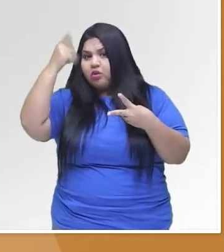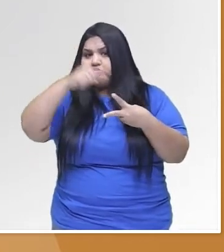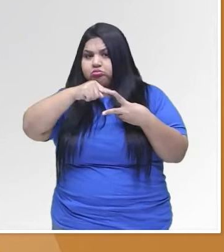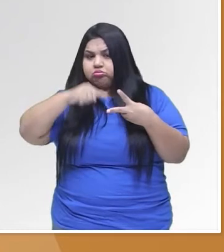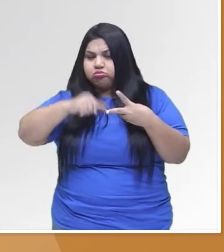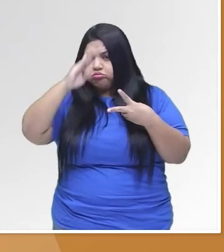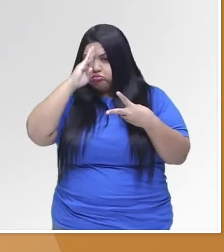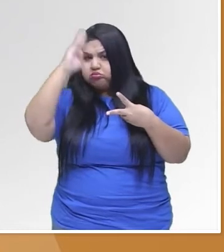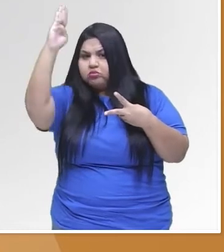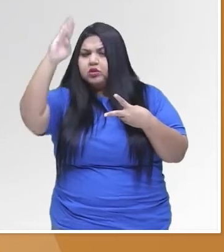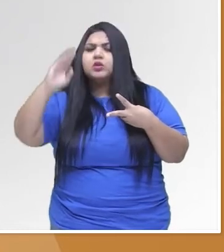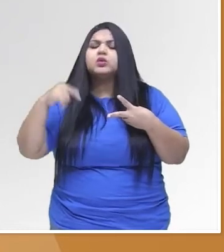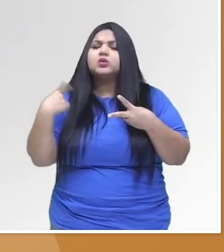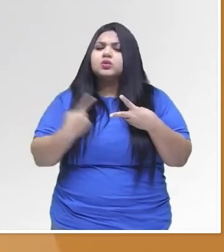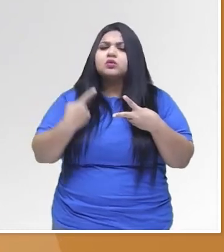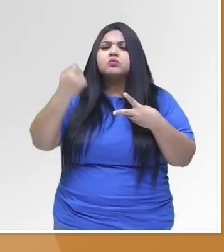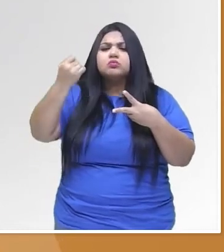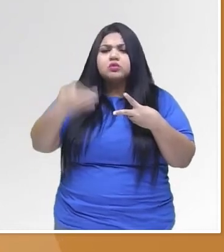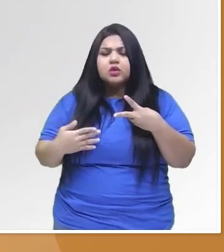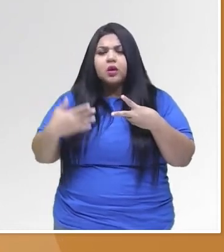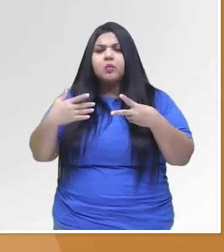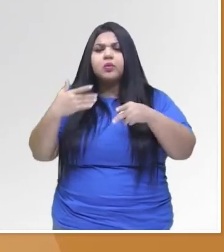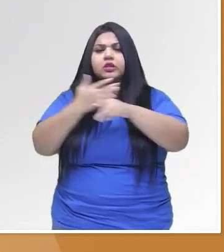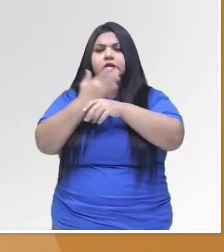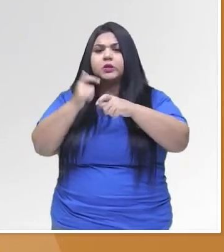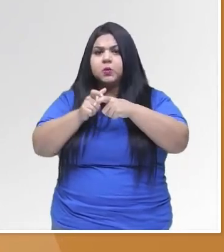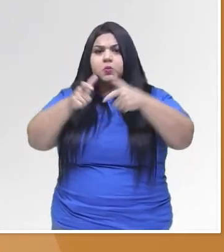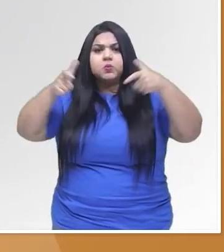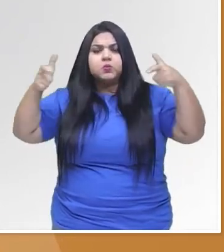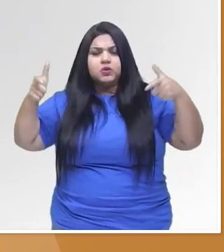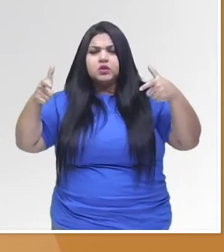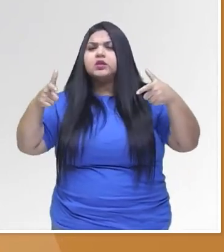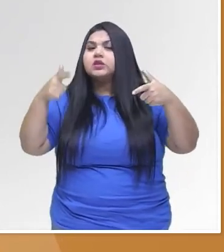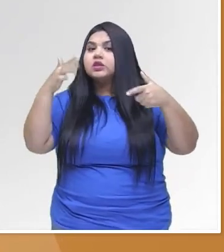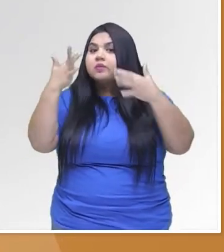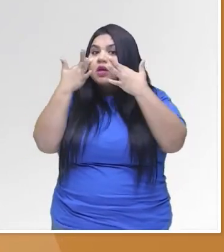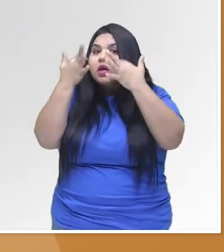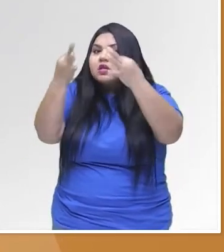tá? Quando a gente fala de metrópole, eu quero também chamar a atenção da turma,